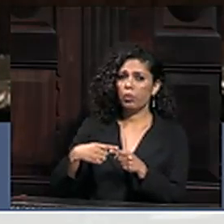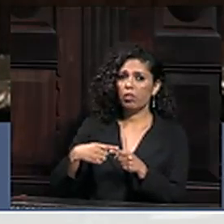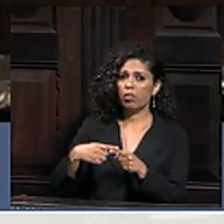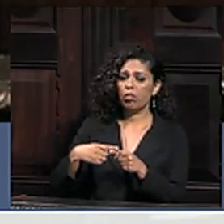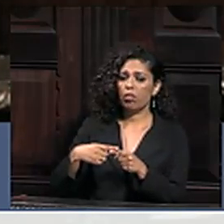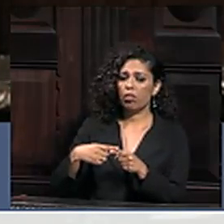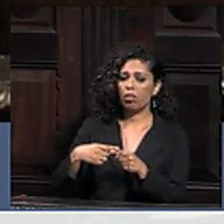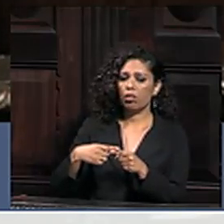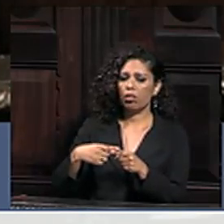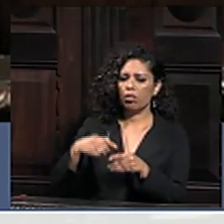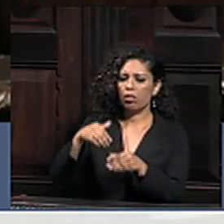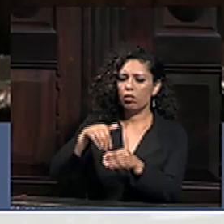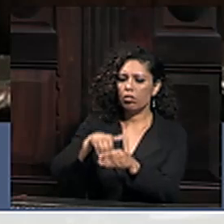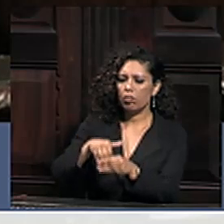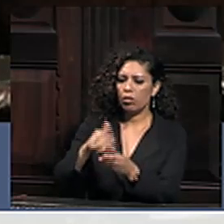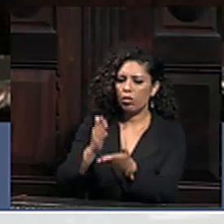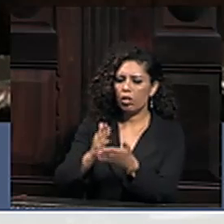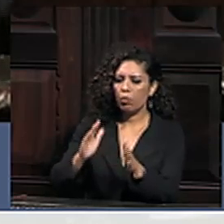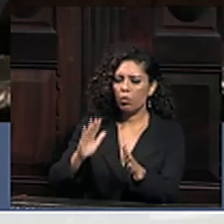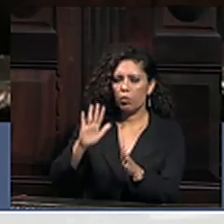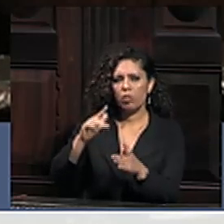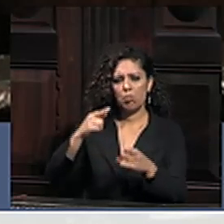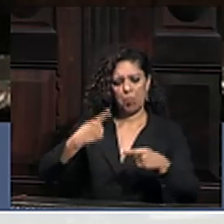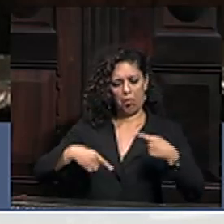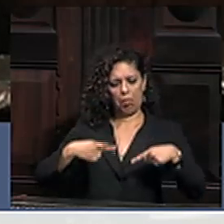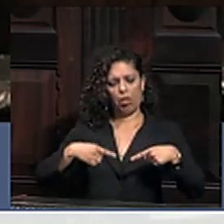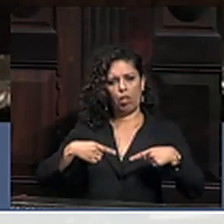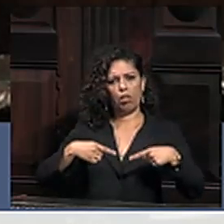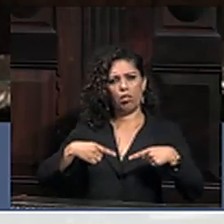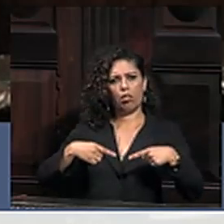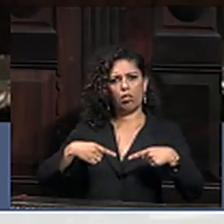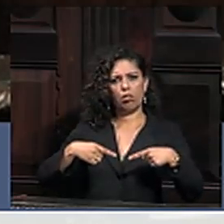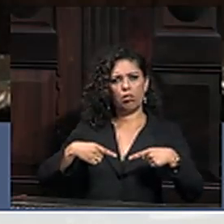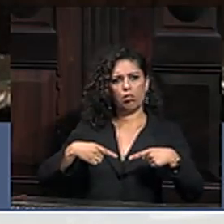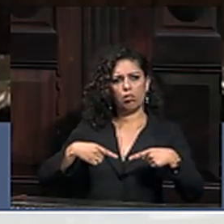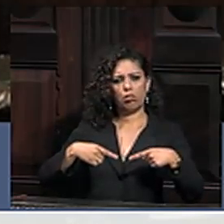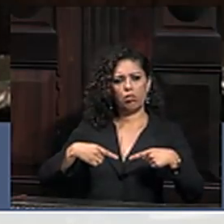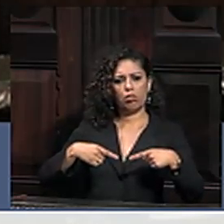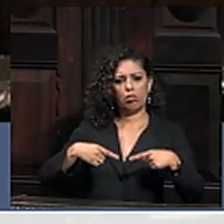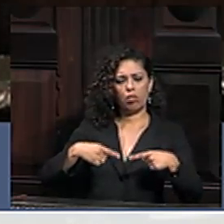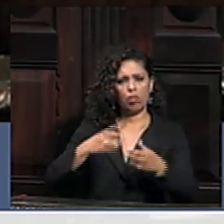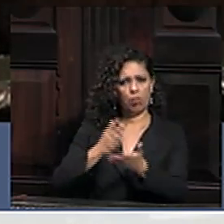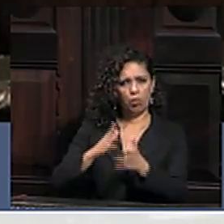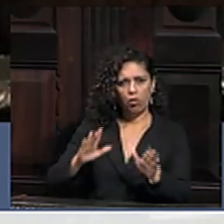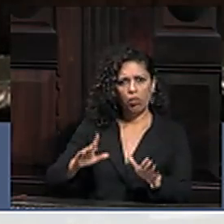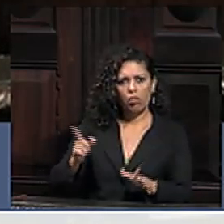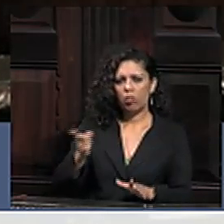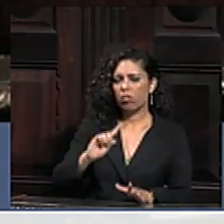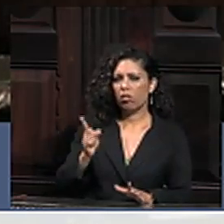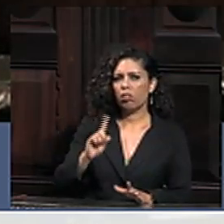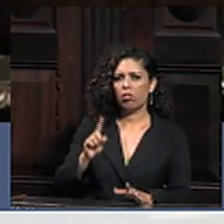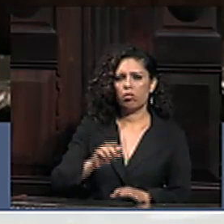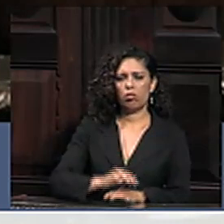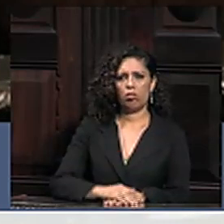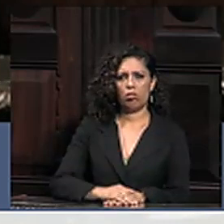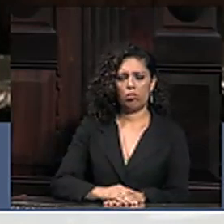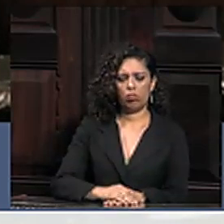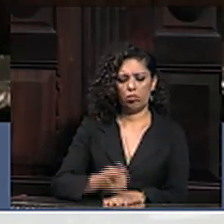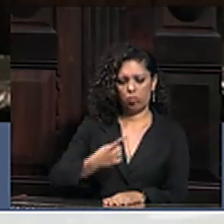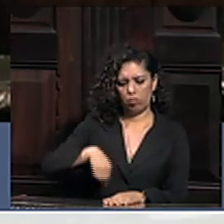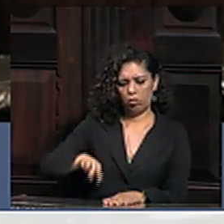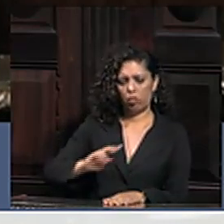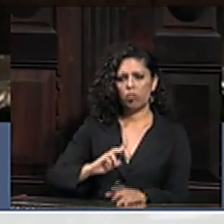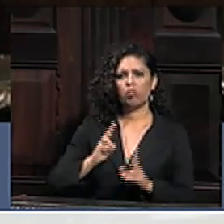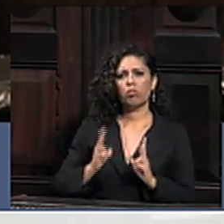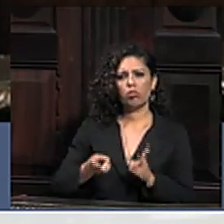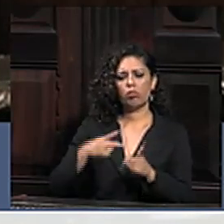debates políticos que vinham sendo feitos antes de sua realização, que poderão continuar sendo feitos de